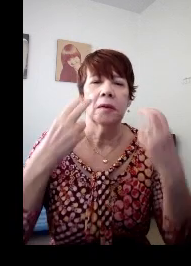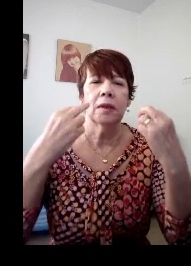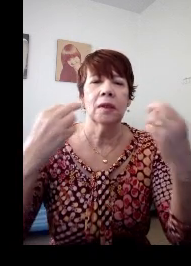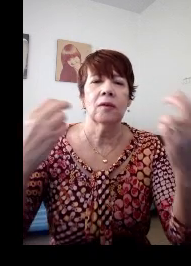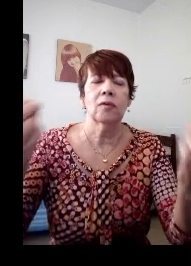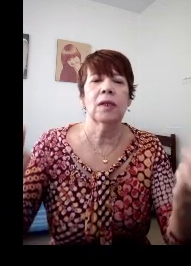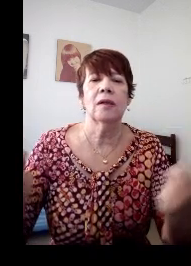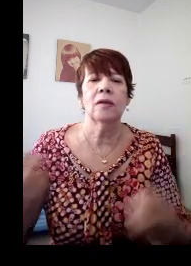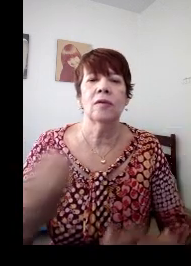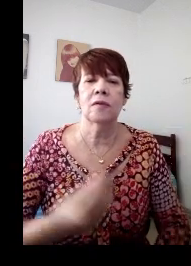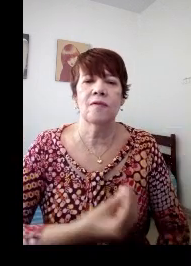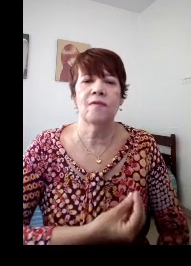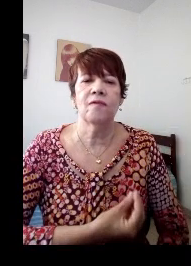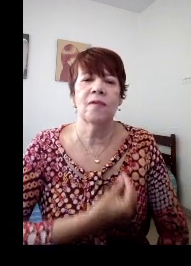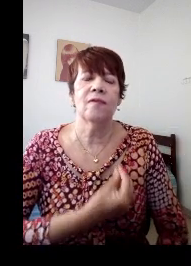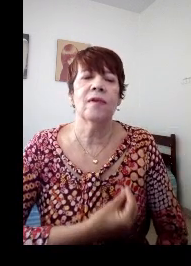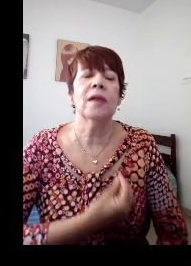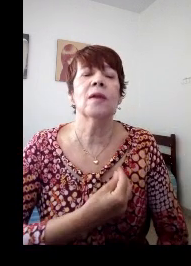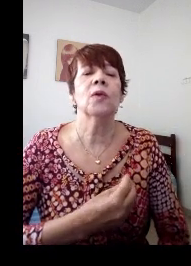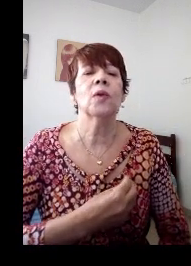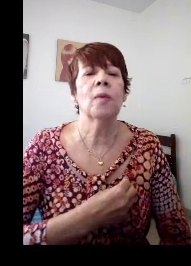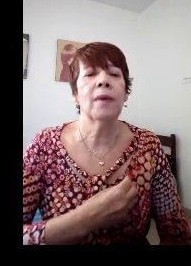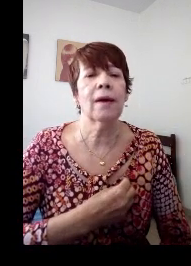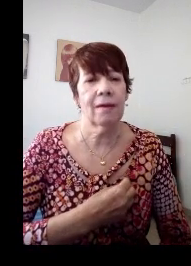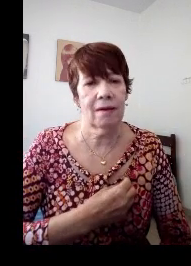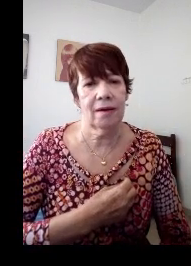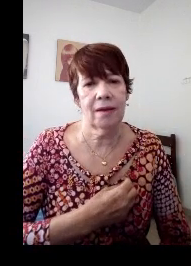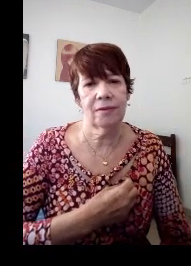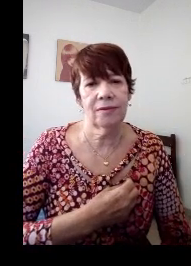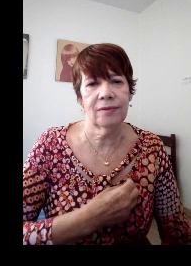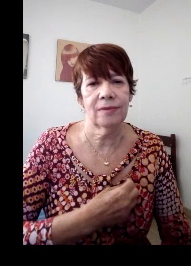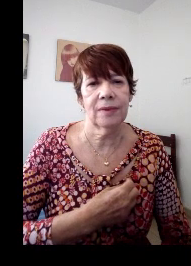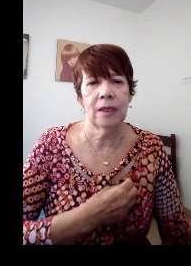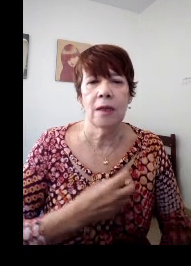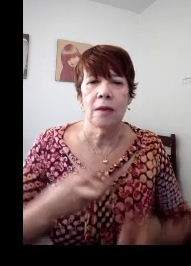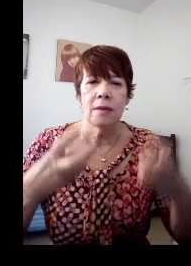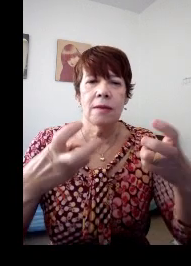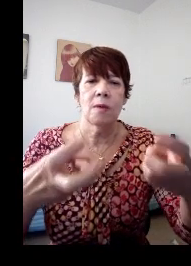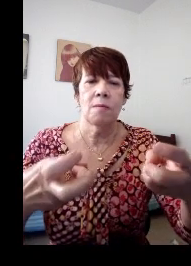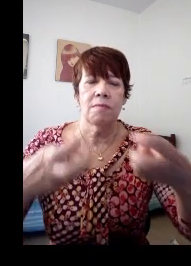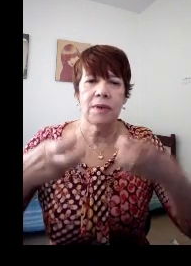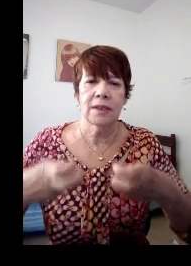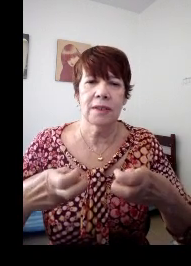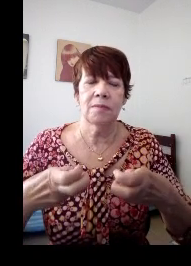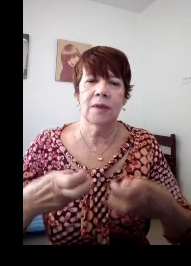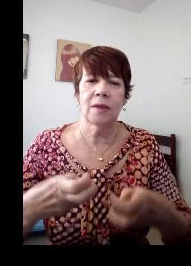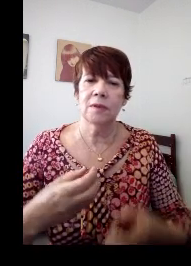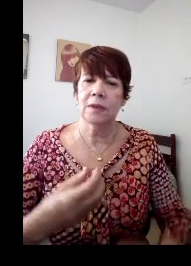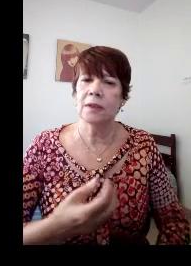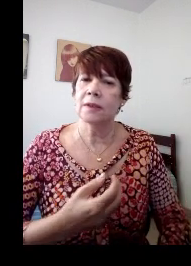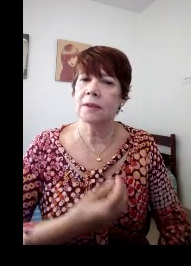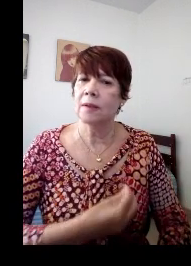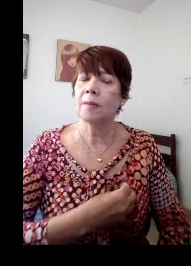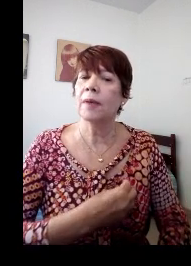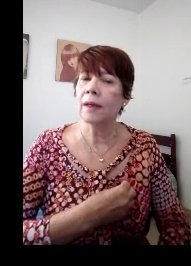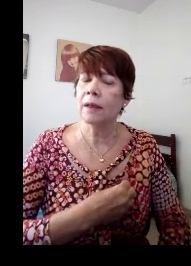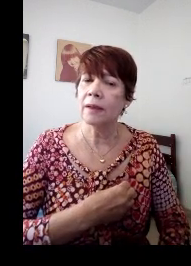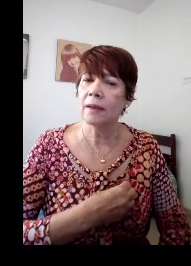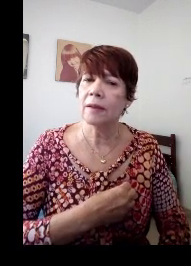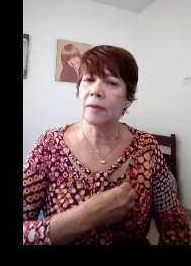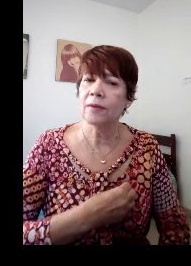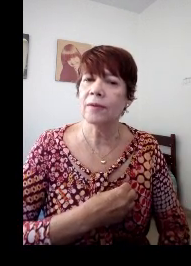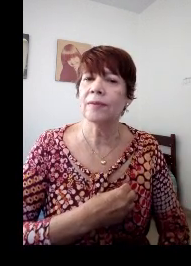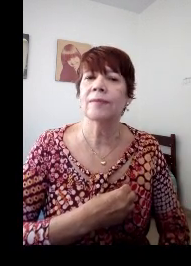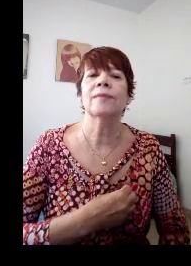Muito tranquilos no nosso pecado. Nos acostumamos com o nosso pecado no dia a